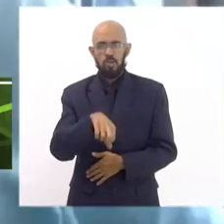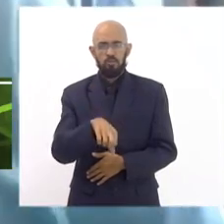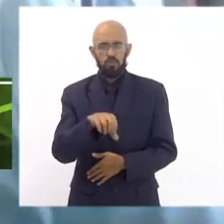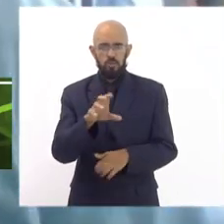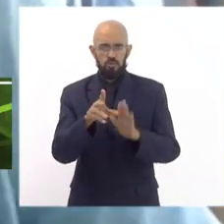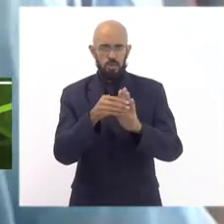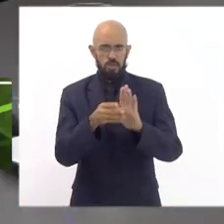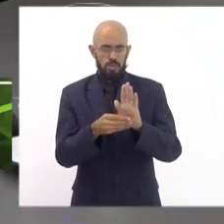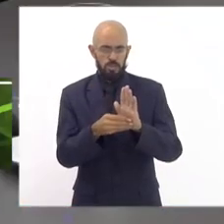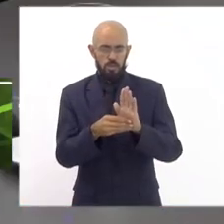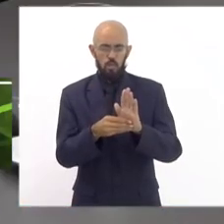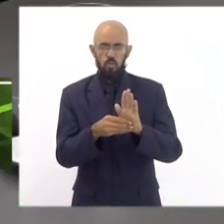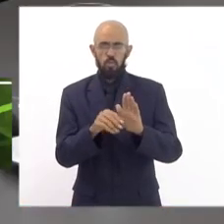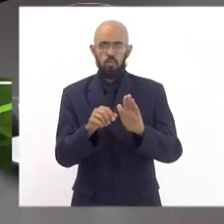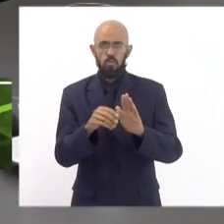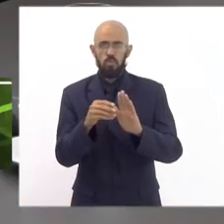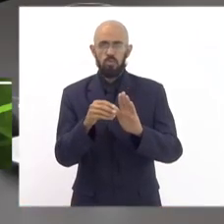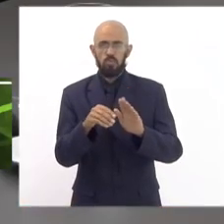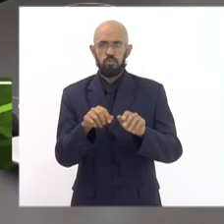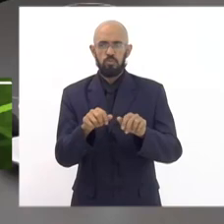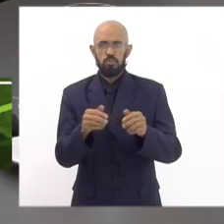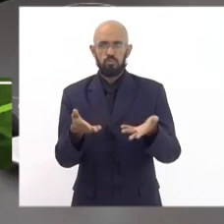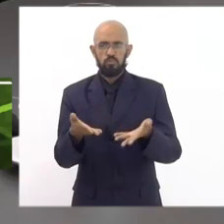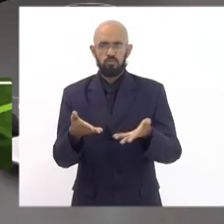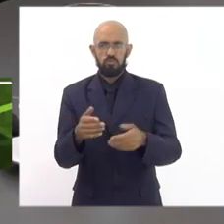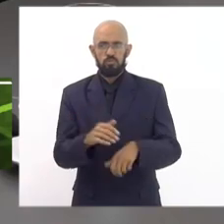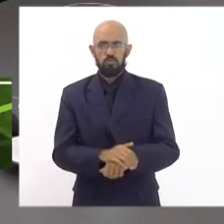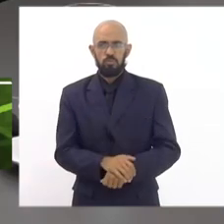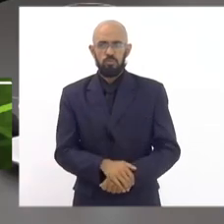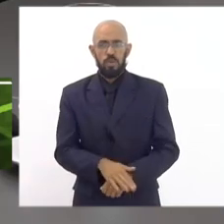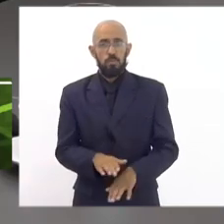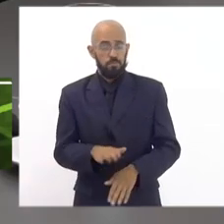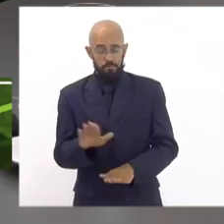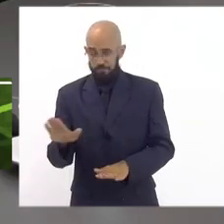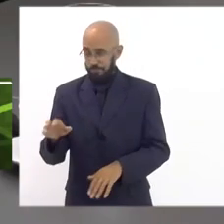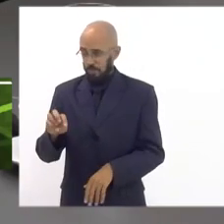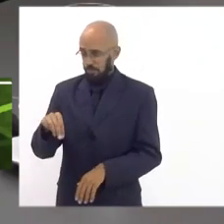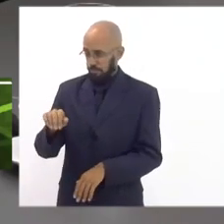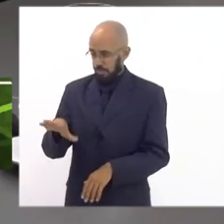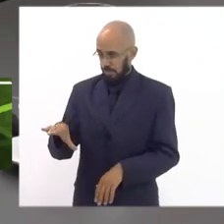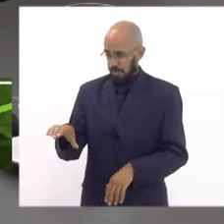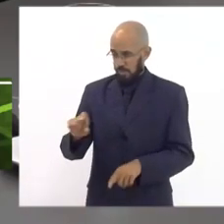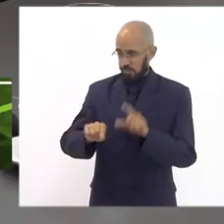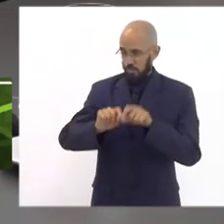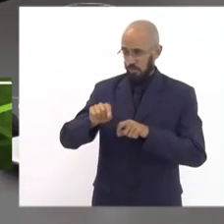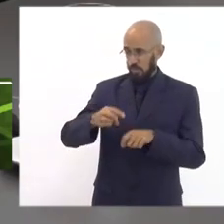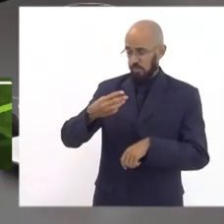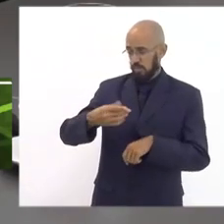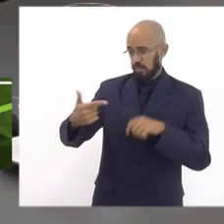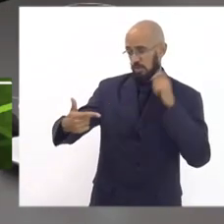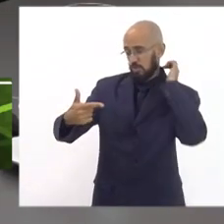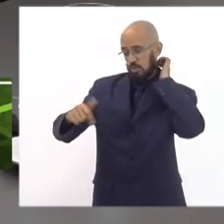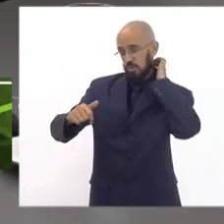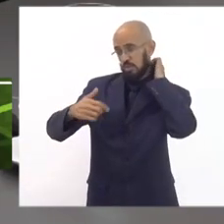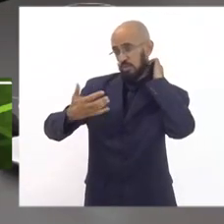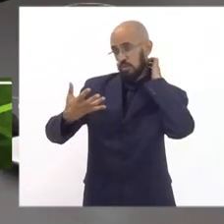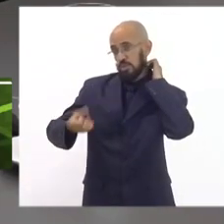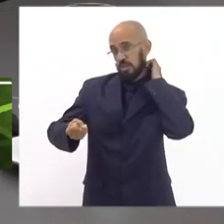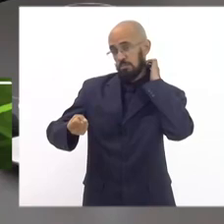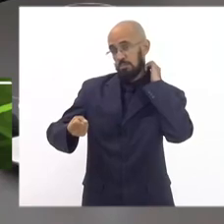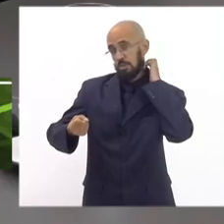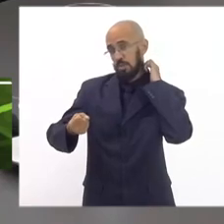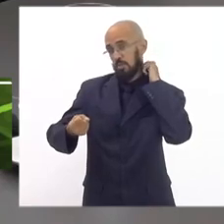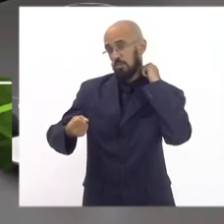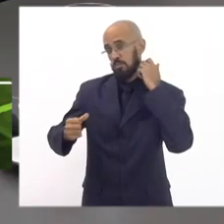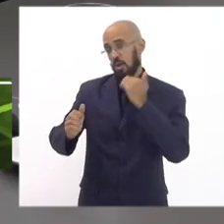59. Mink, o 32, Mink. O 32, eu recebi hoje uma orientação da mesma. Vou